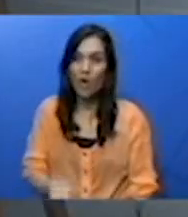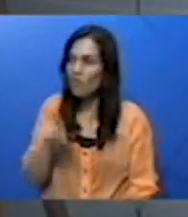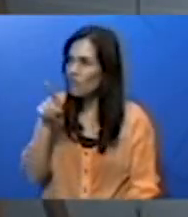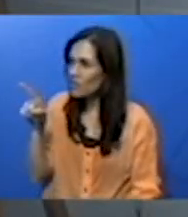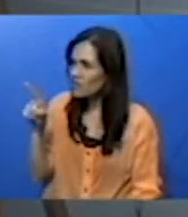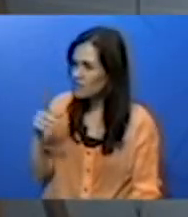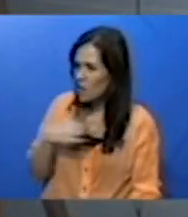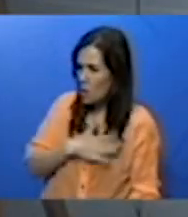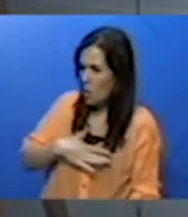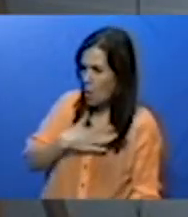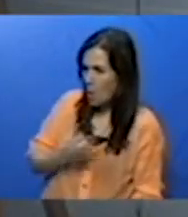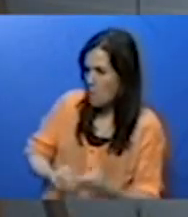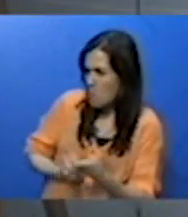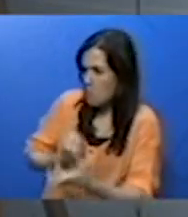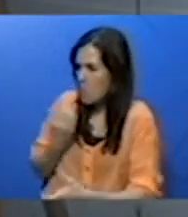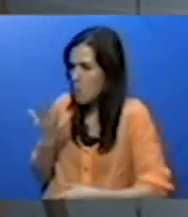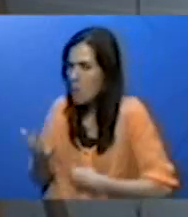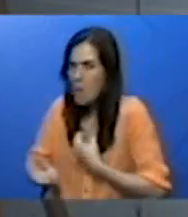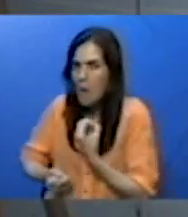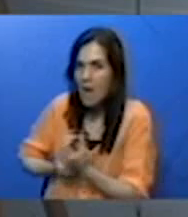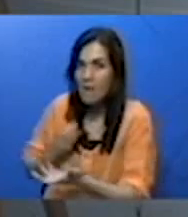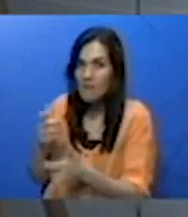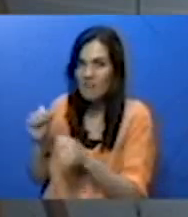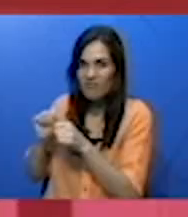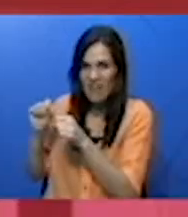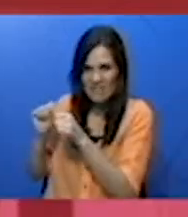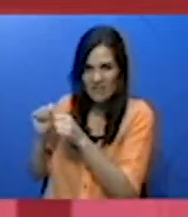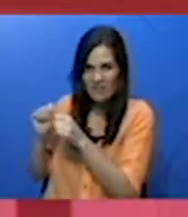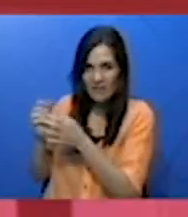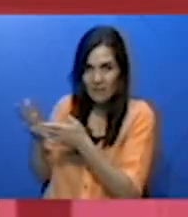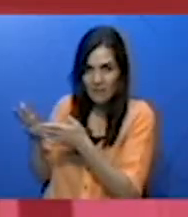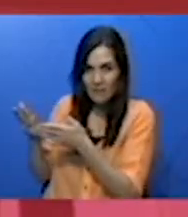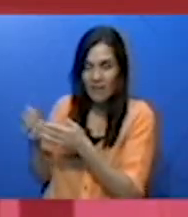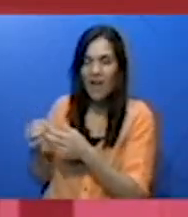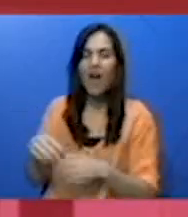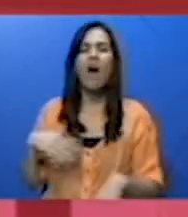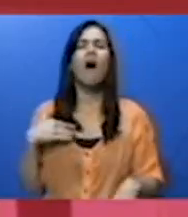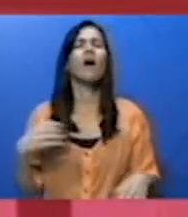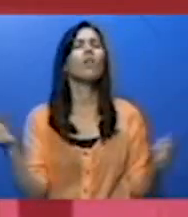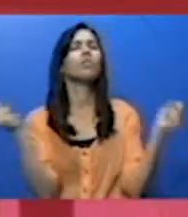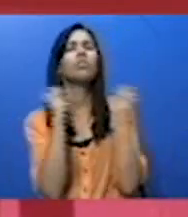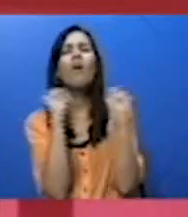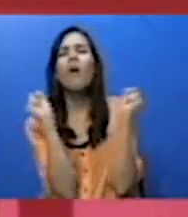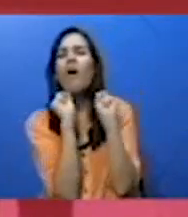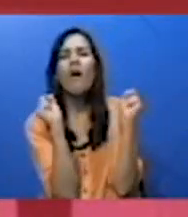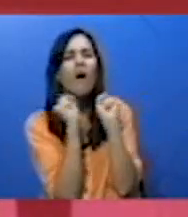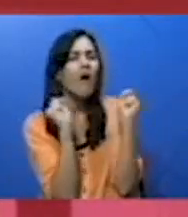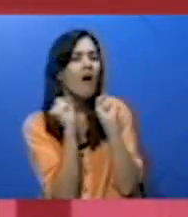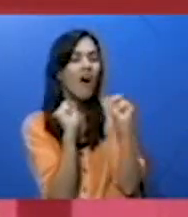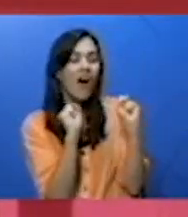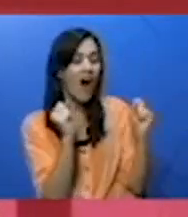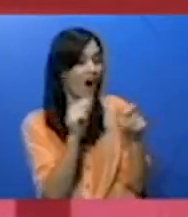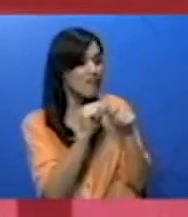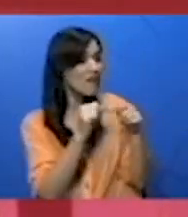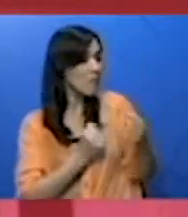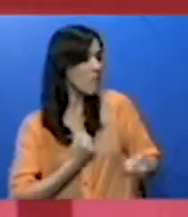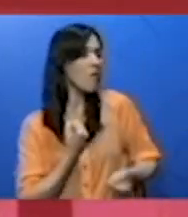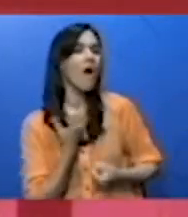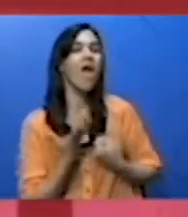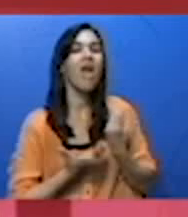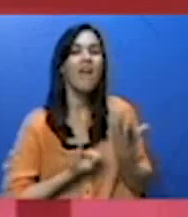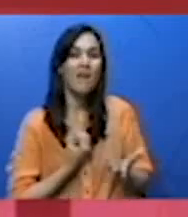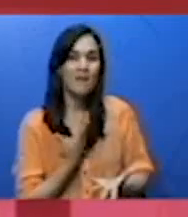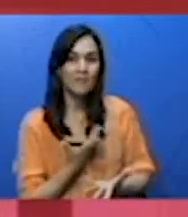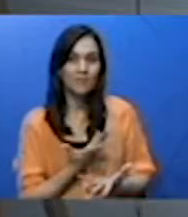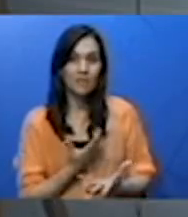em poema, em criar poema? Você gosta de poemas? Nossa, professora, eu adoro, adoro poema.